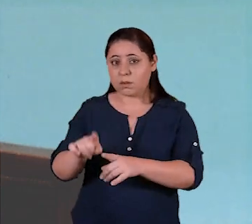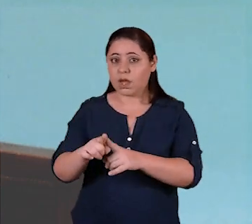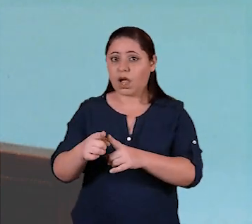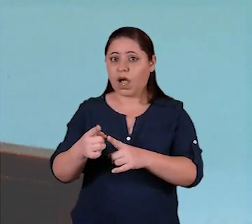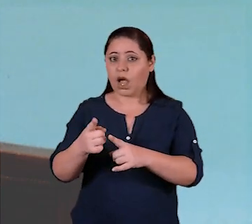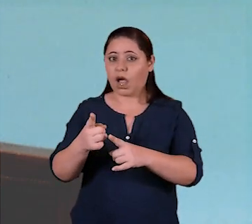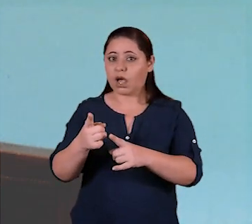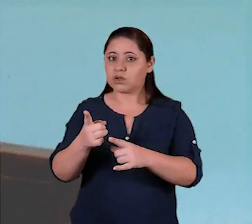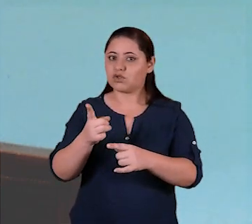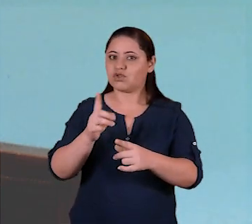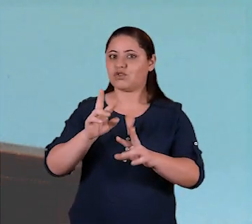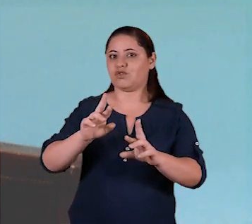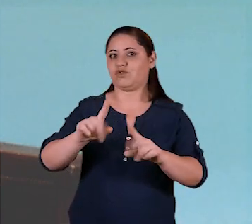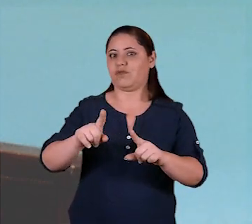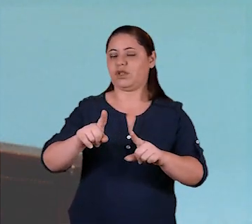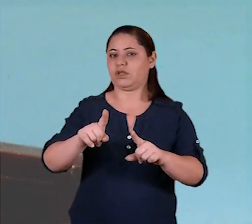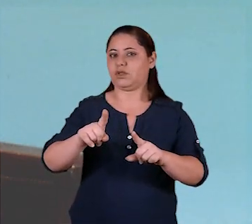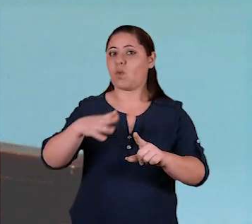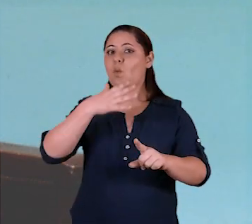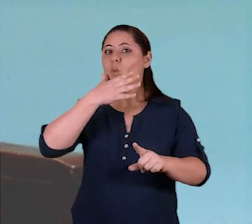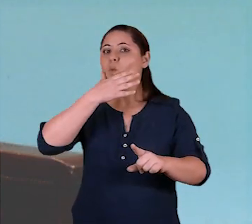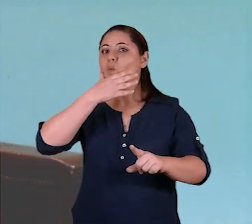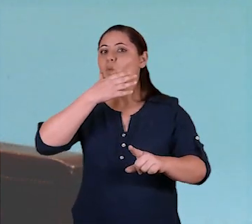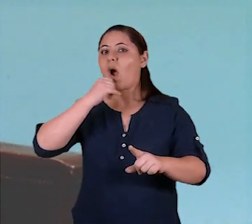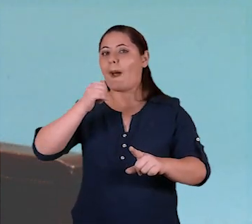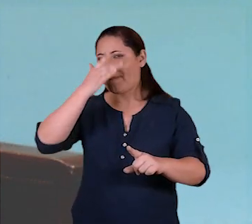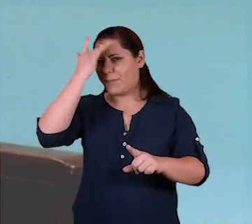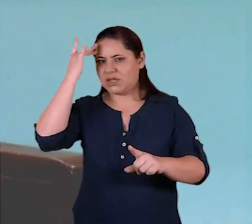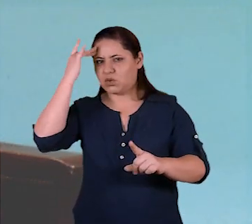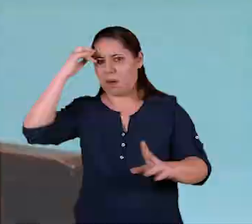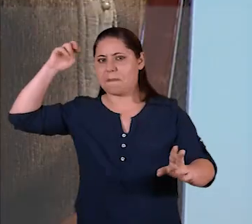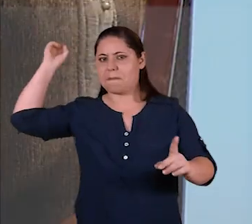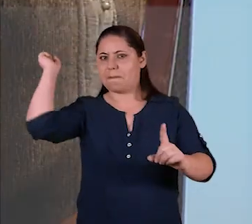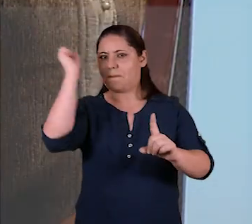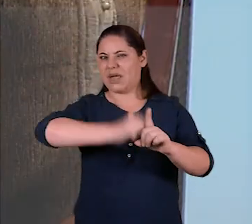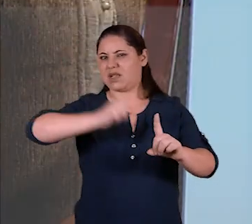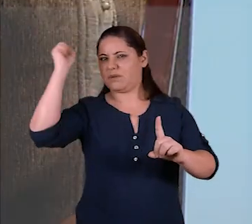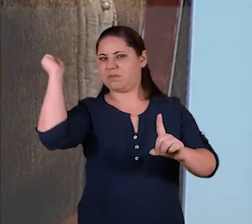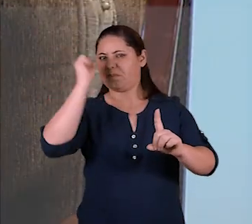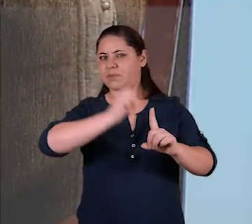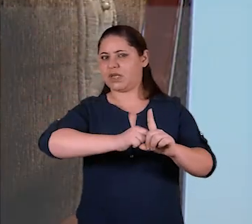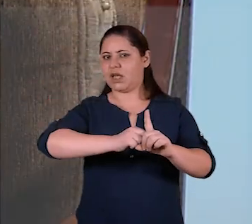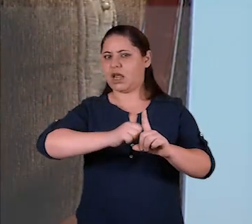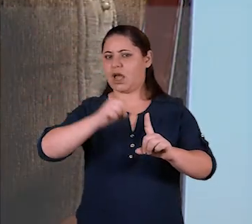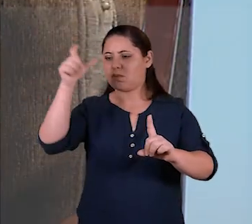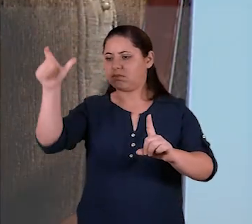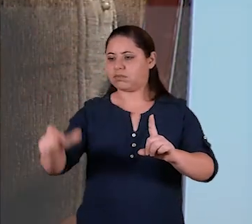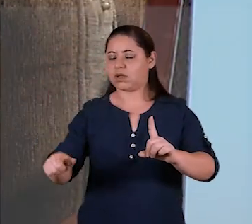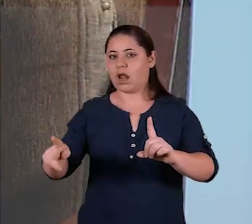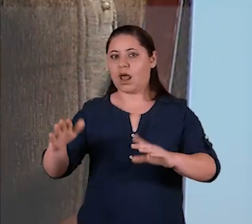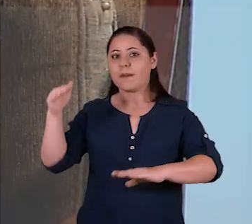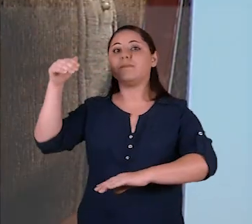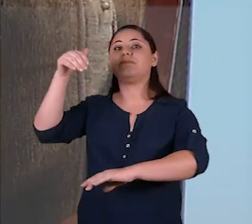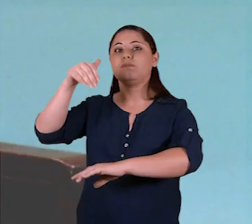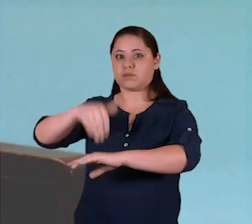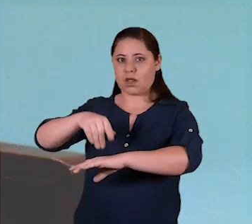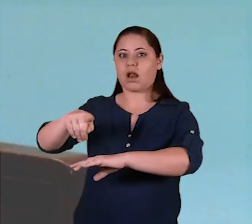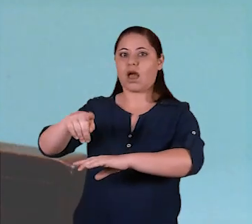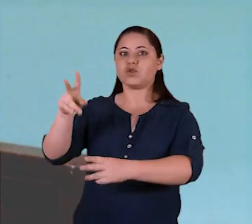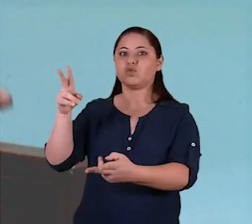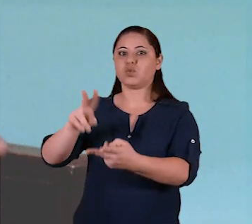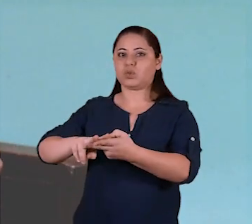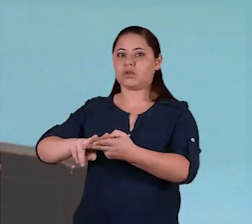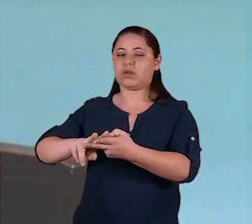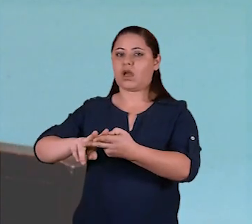é o contrário. Esses homens esses agressores, eles estão sendo mais punidos se for comparar